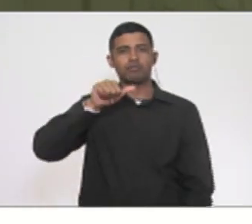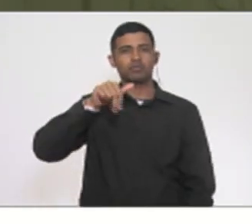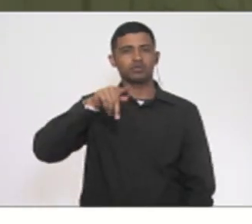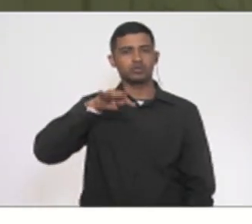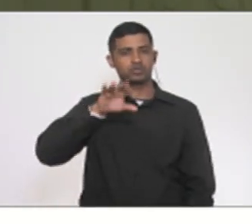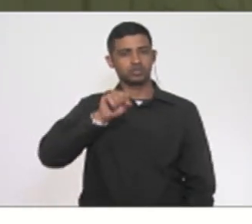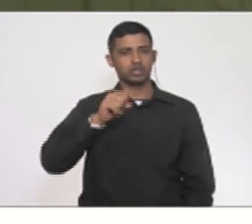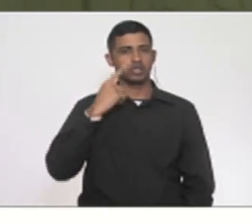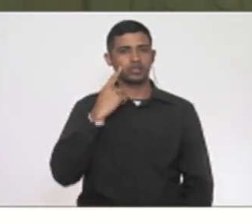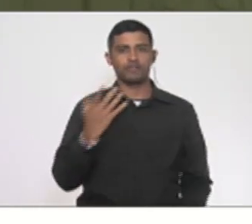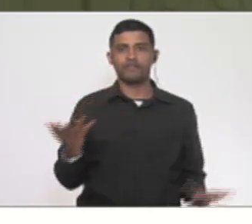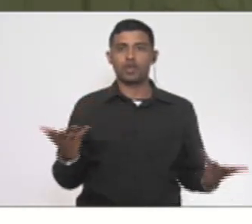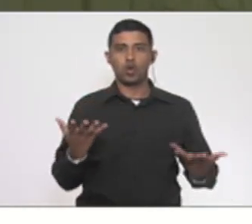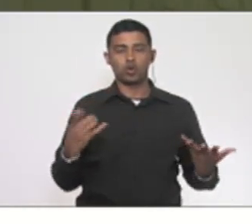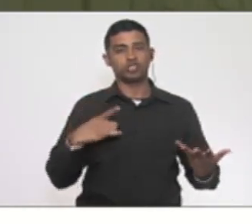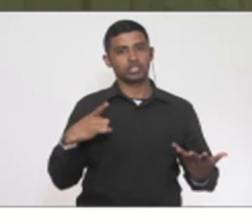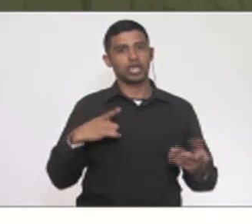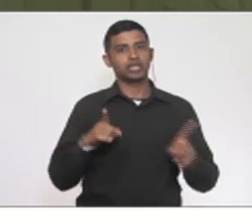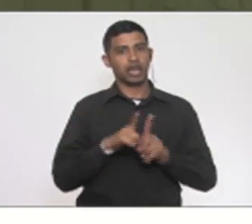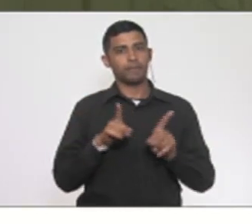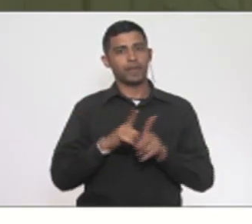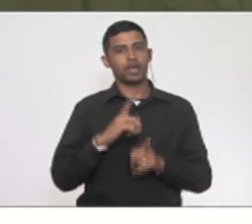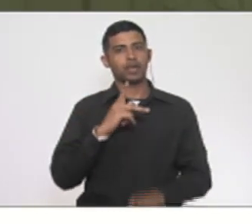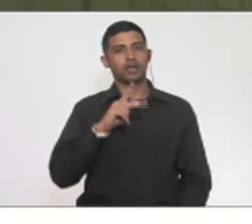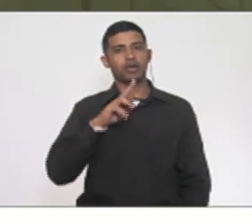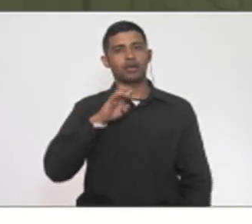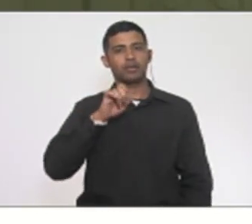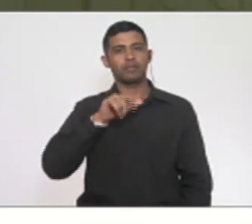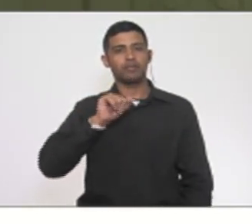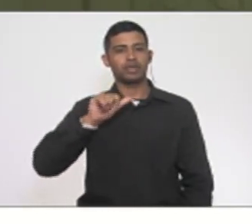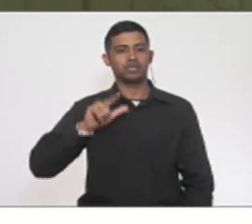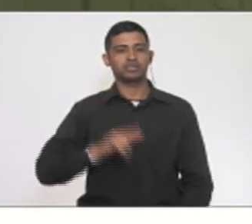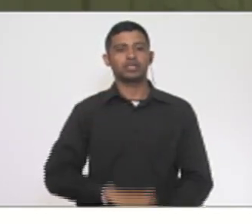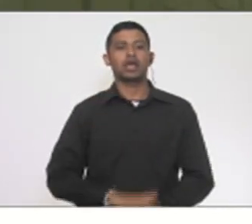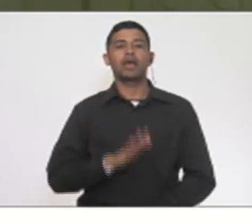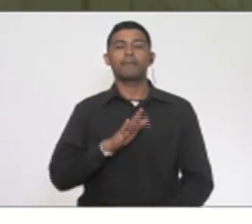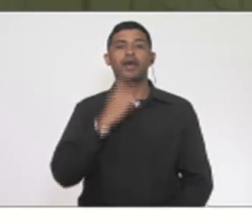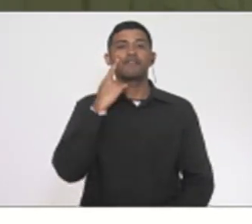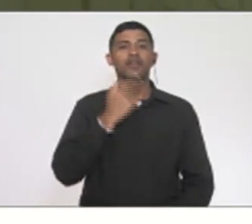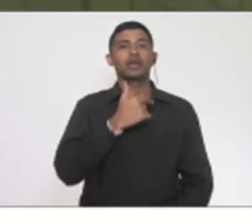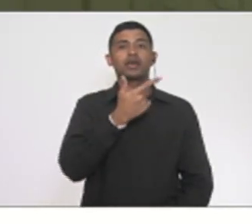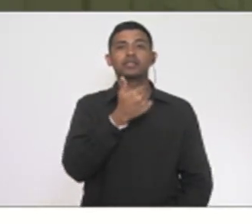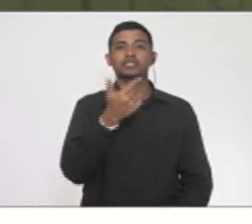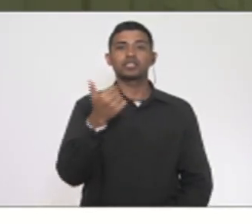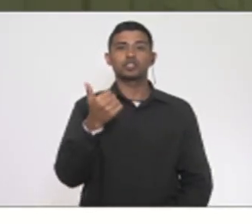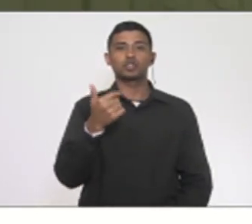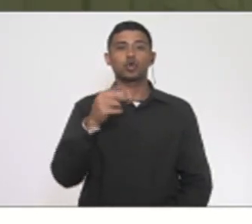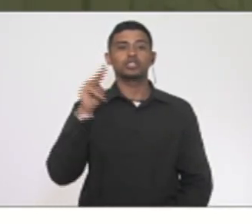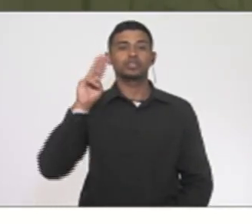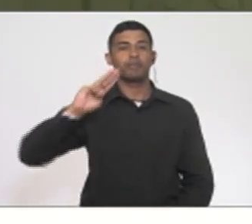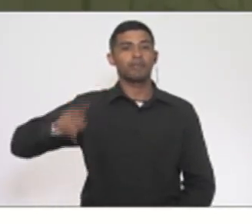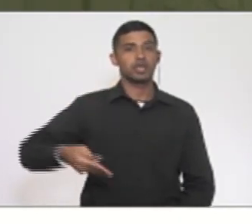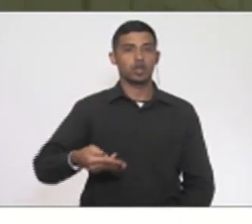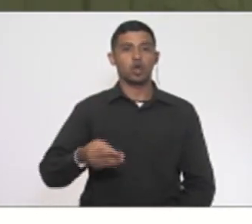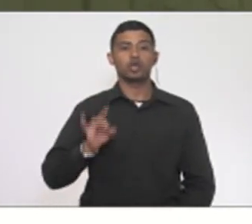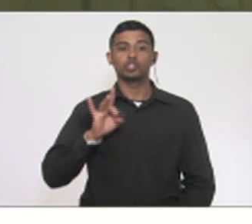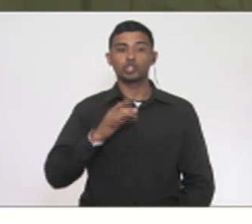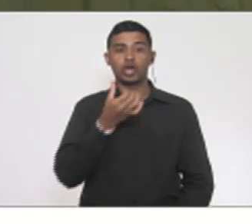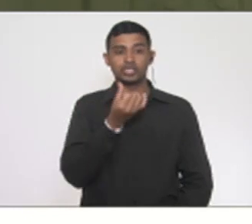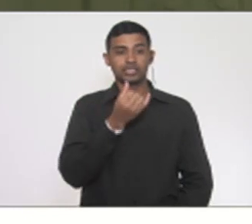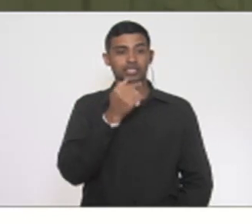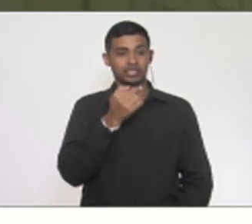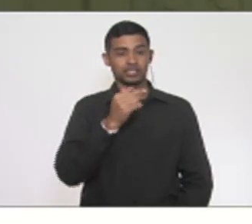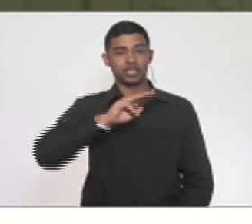dia fortemente no pré-sal. Mas desses 112 milhões, apenas 67 milhões